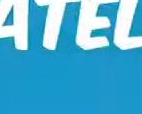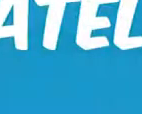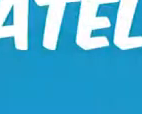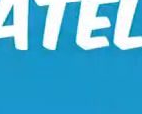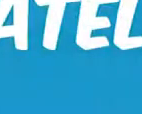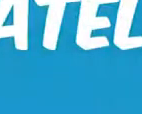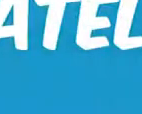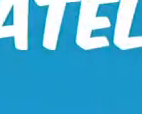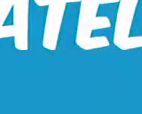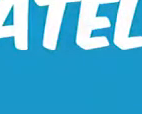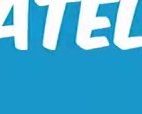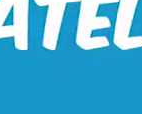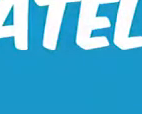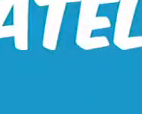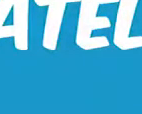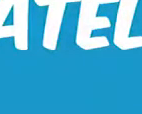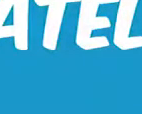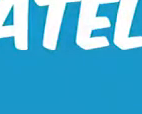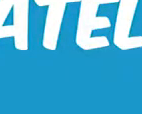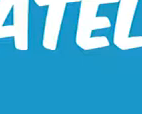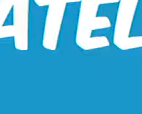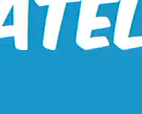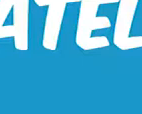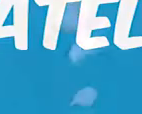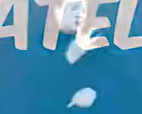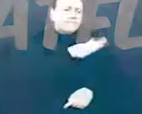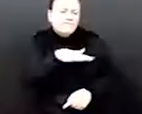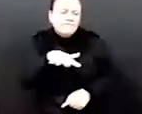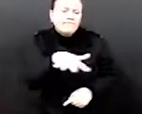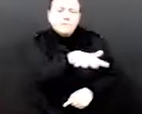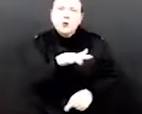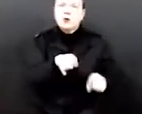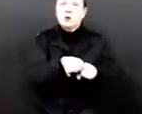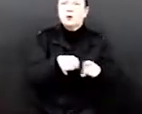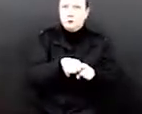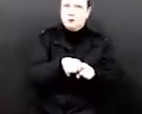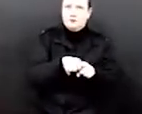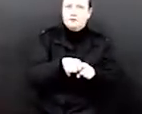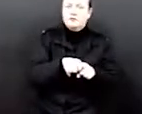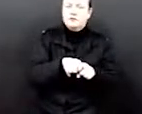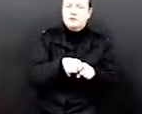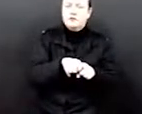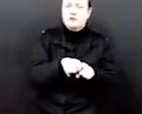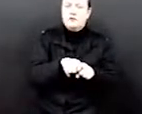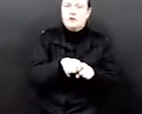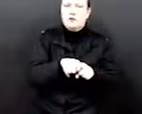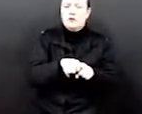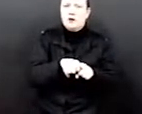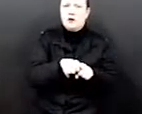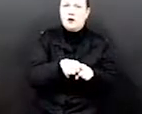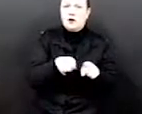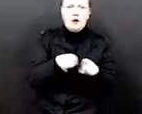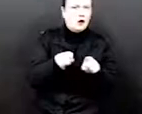eu sempre tive muita vontade de conhecer, não... E acho que